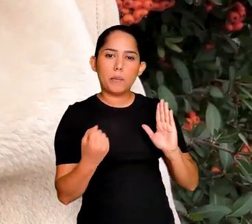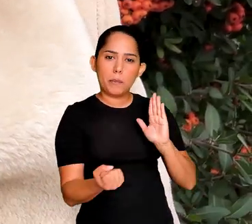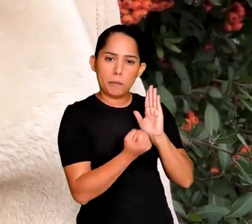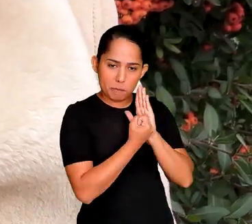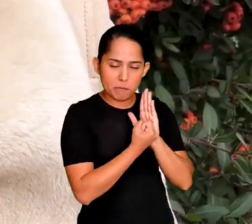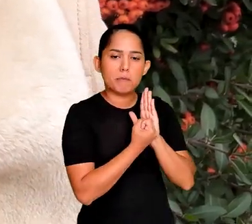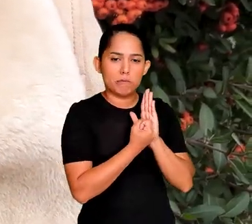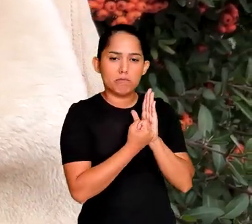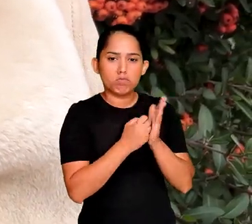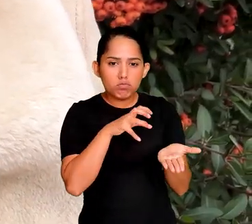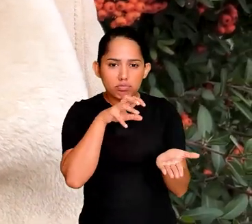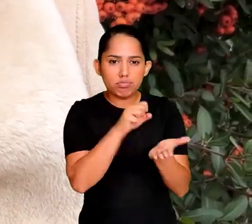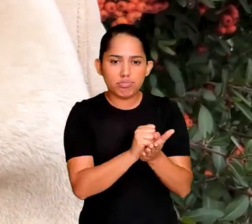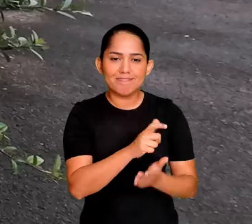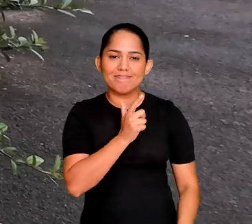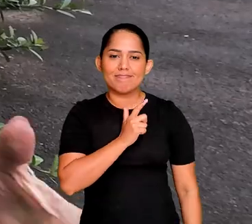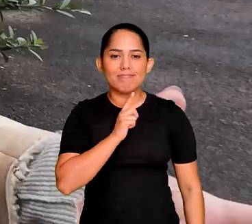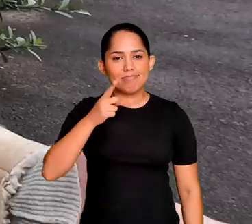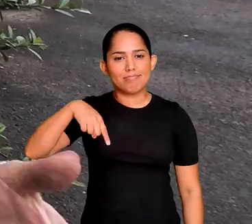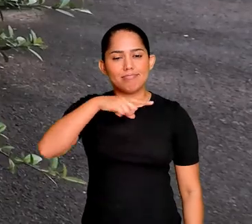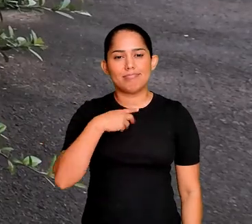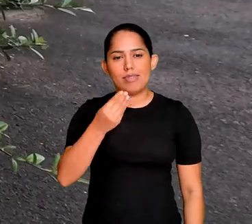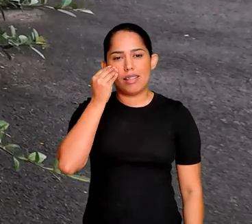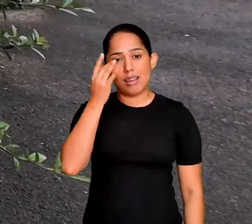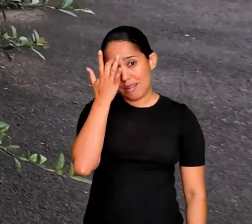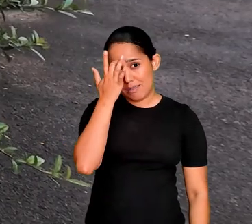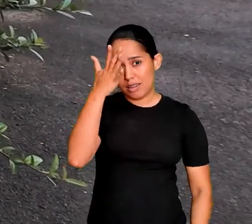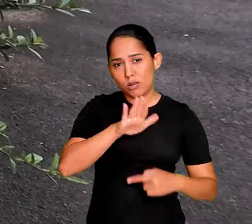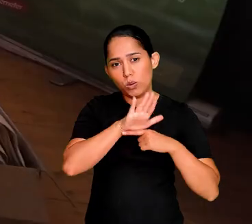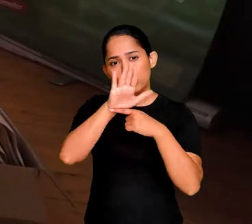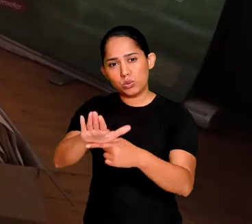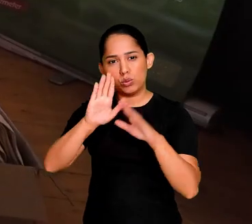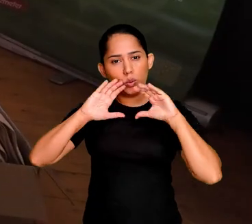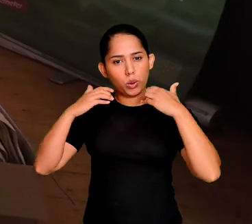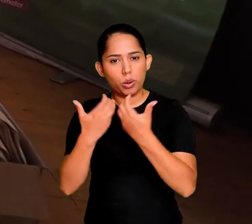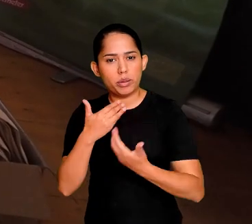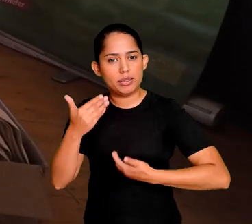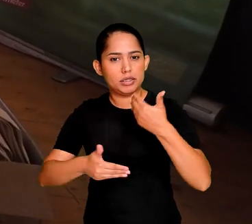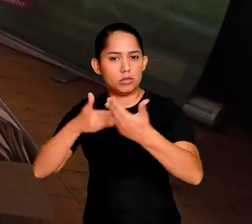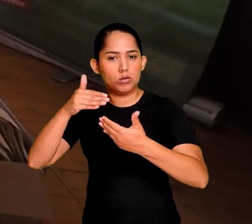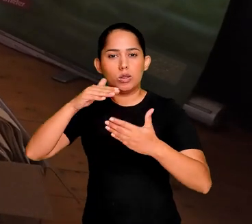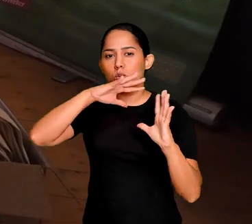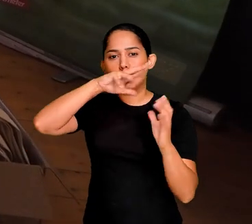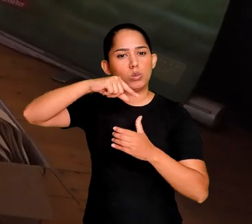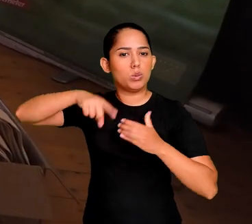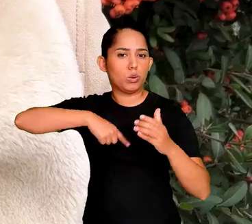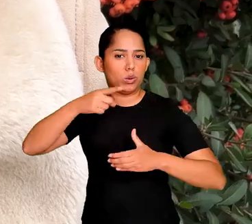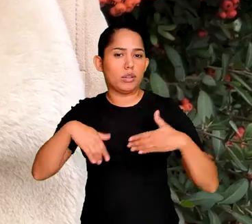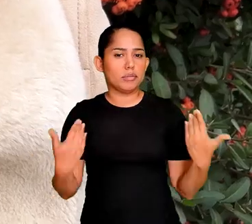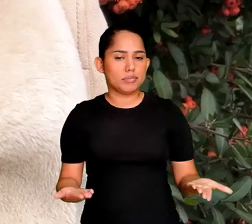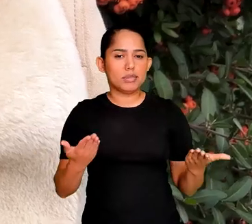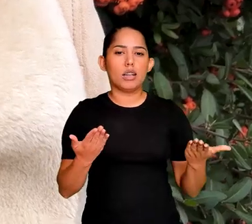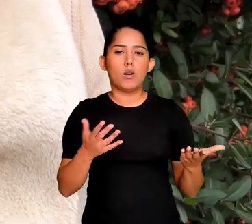the trademark stands for, that's the standards. And we try to facilitate community and development across the